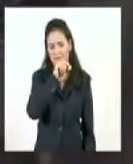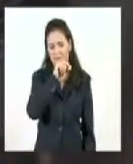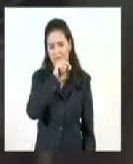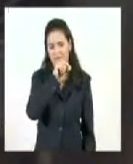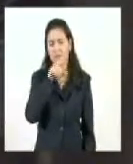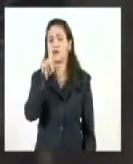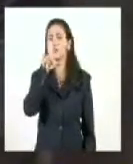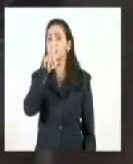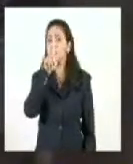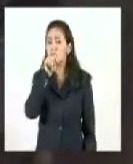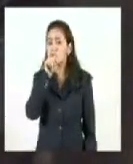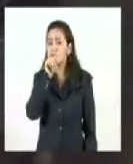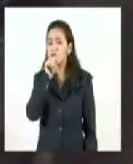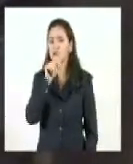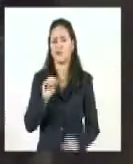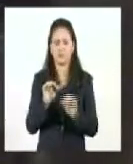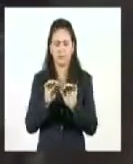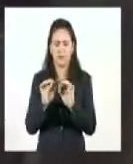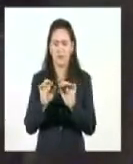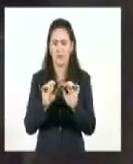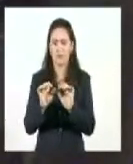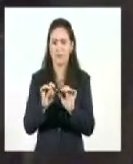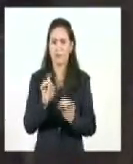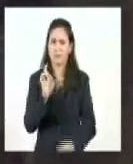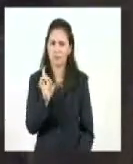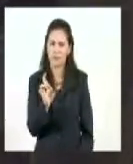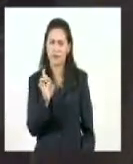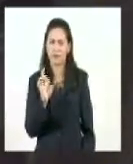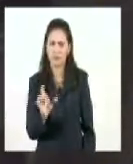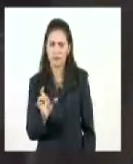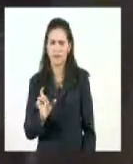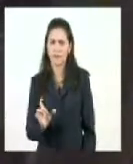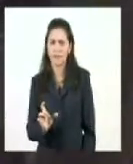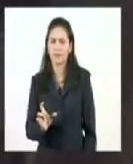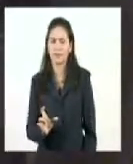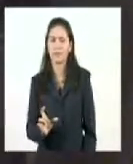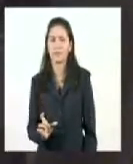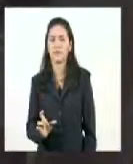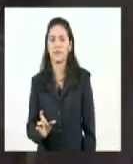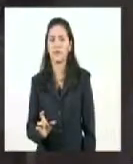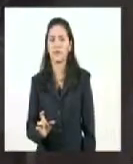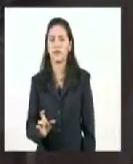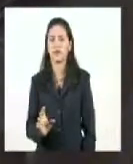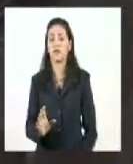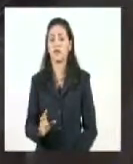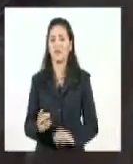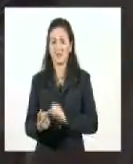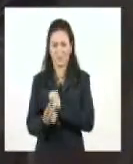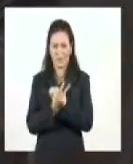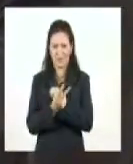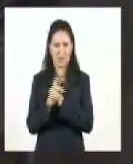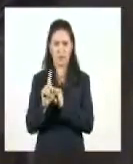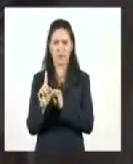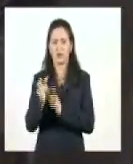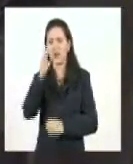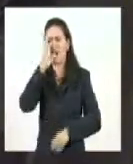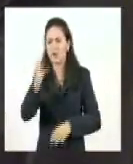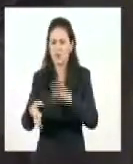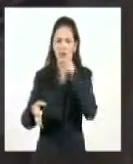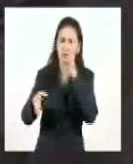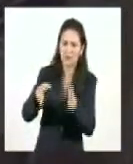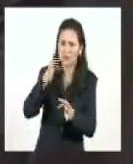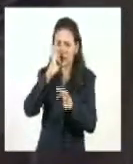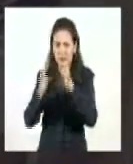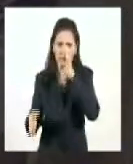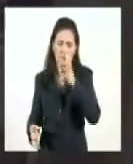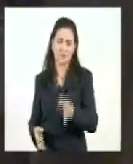poucos caracteres, não é feito para se defender, é feito para atacar. Então,